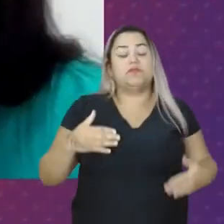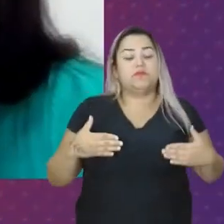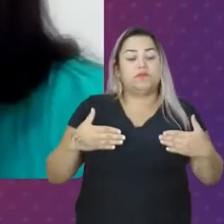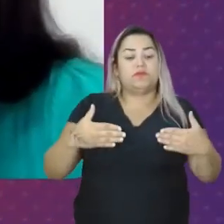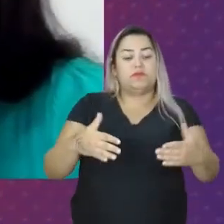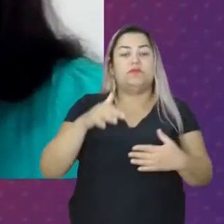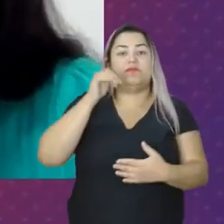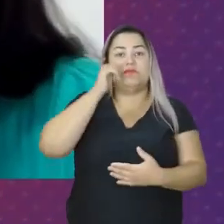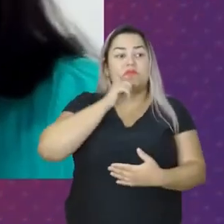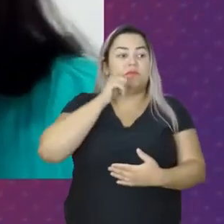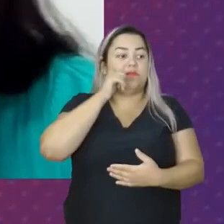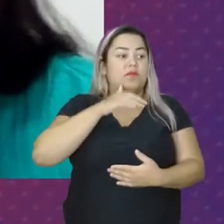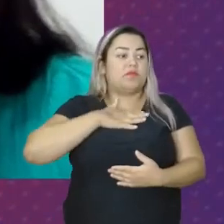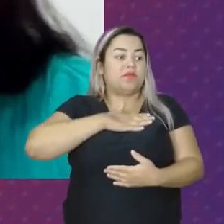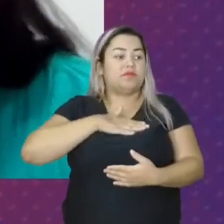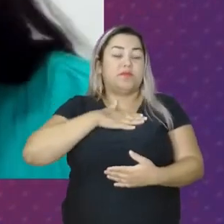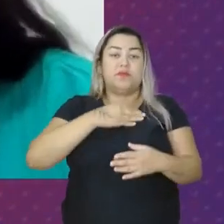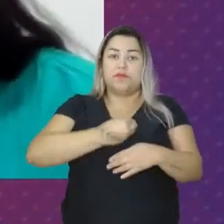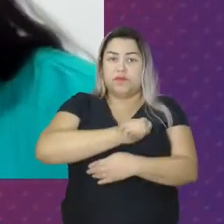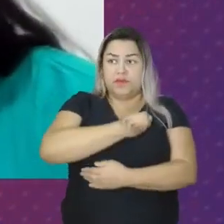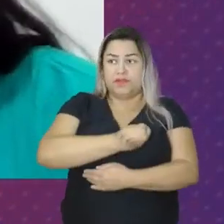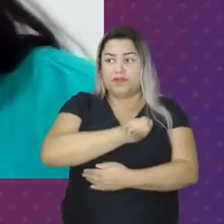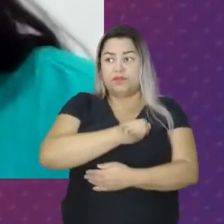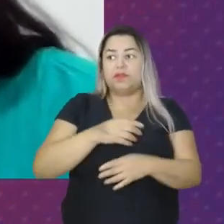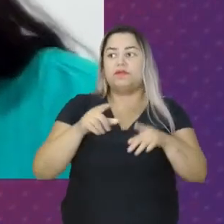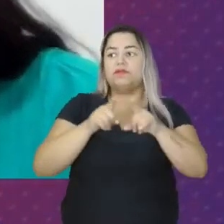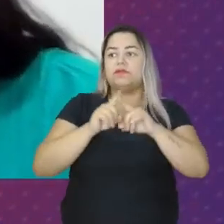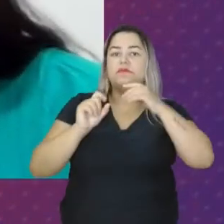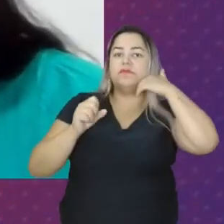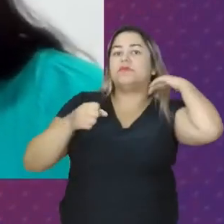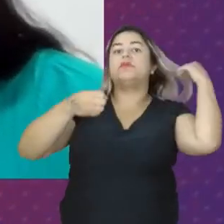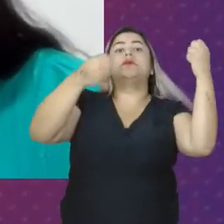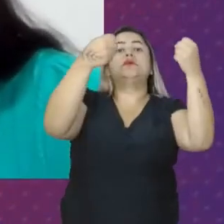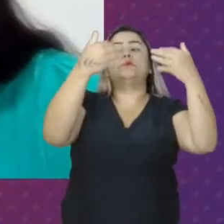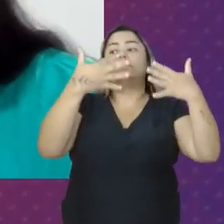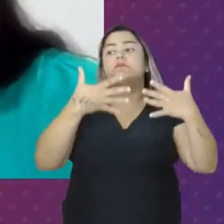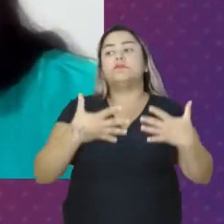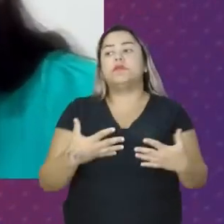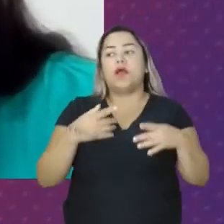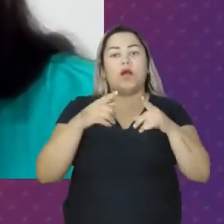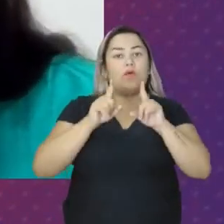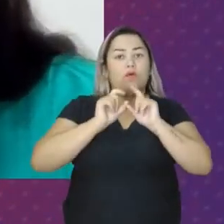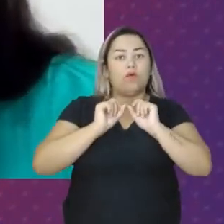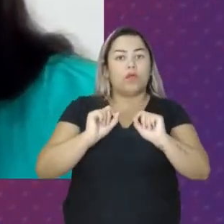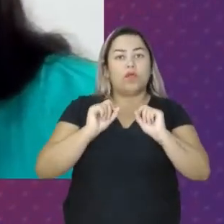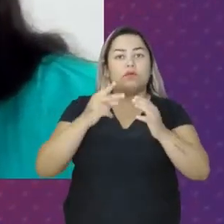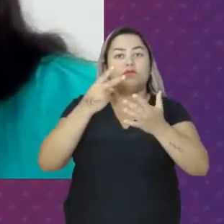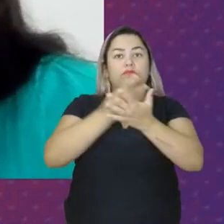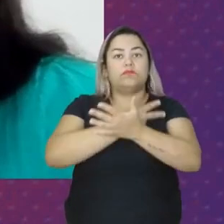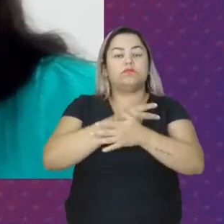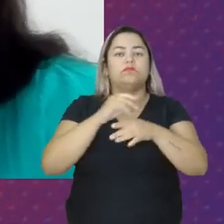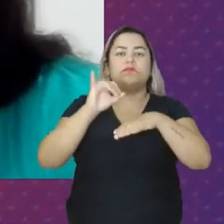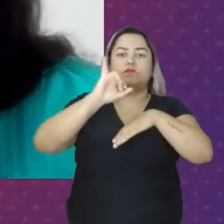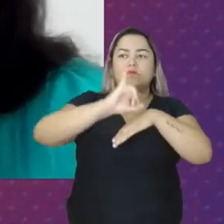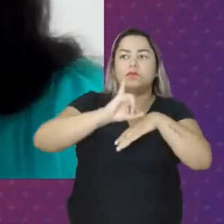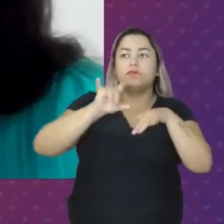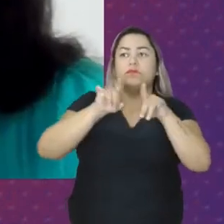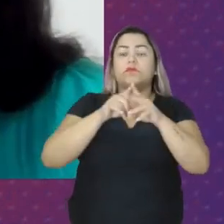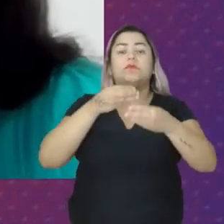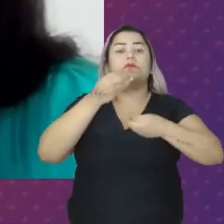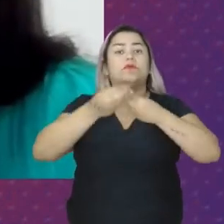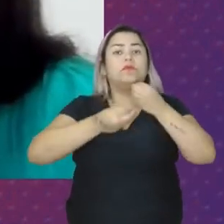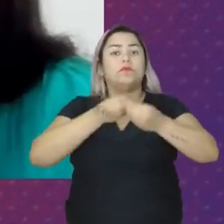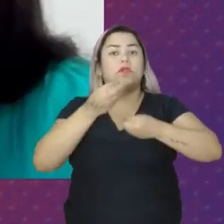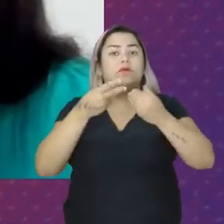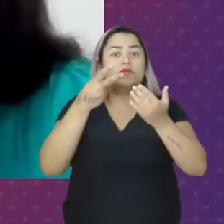das Mulheres, e é um prazer poder participar e colocar, explicar um pouquinho hoje como funciona a central, quando foi que